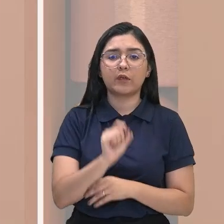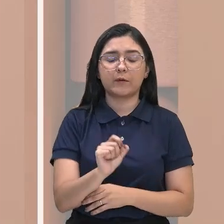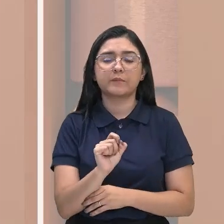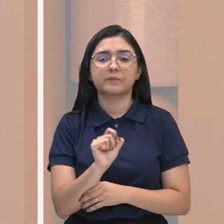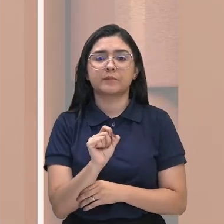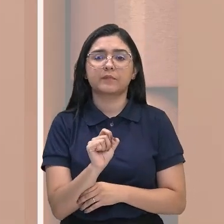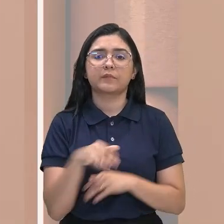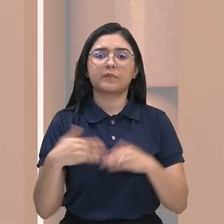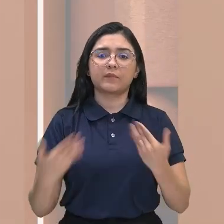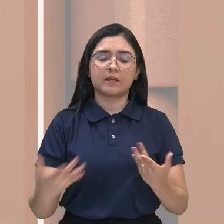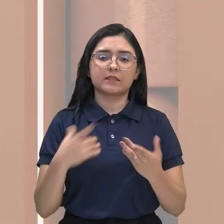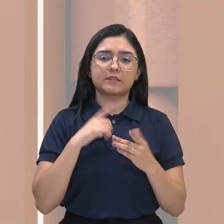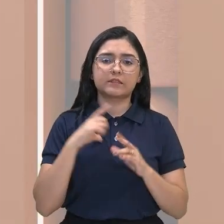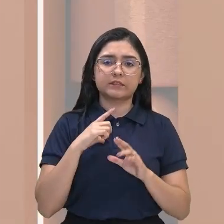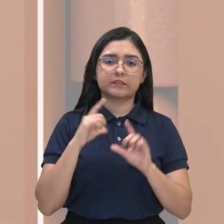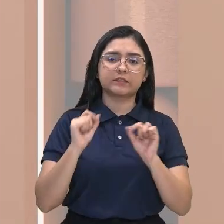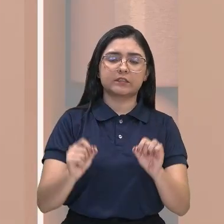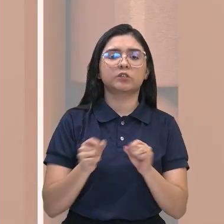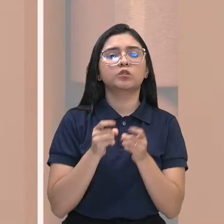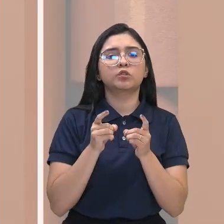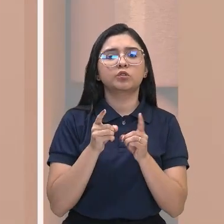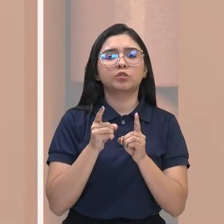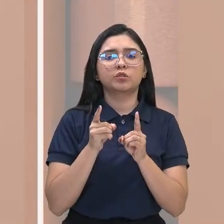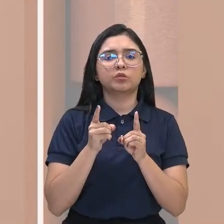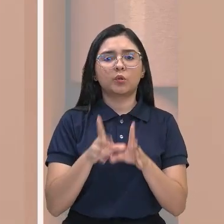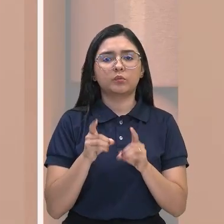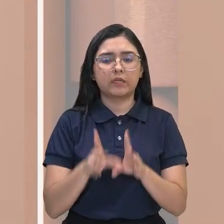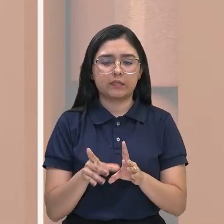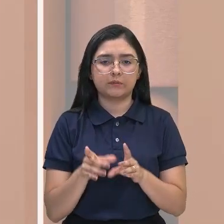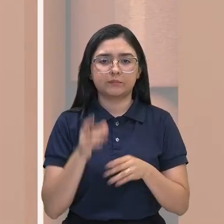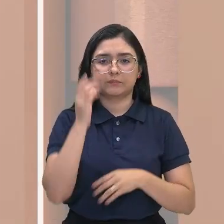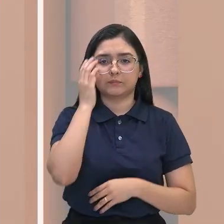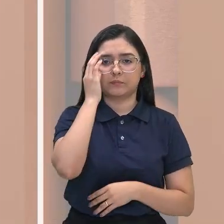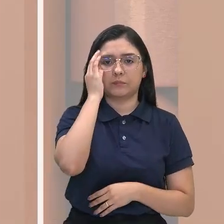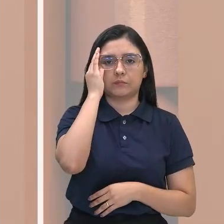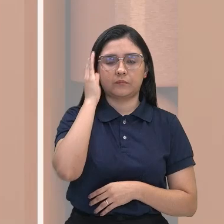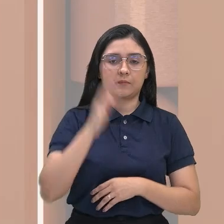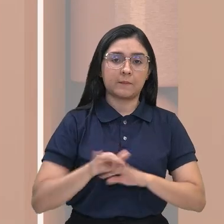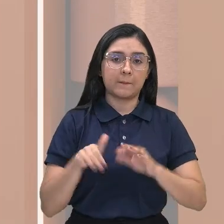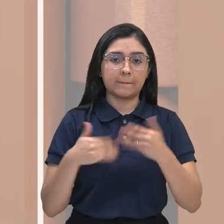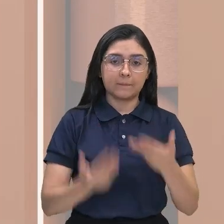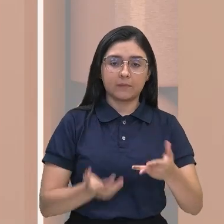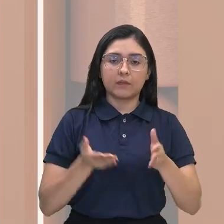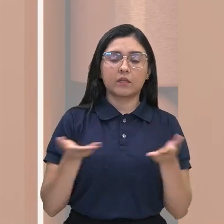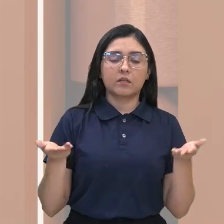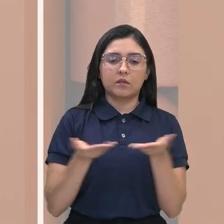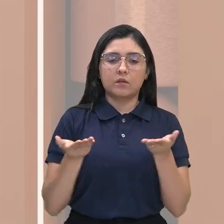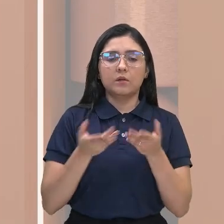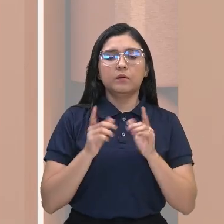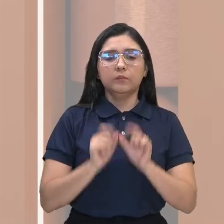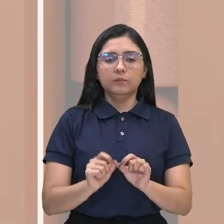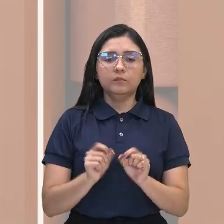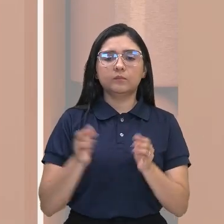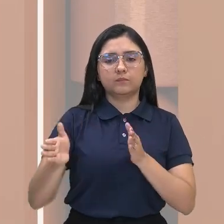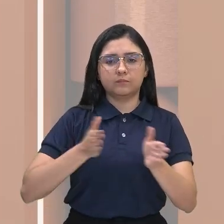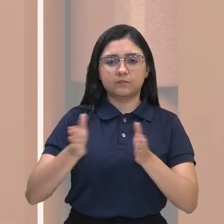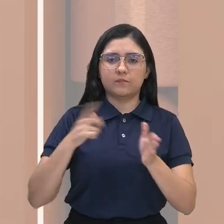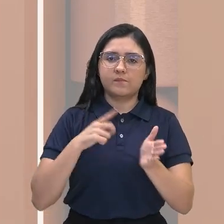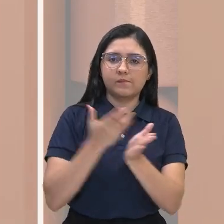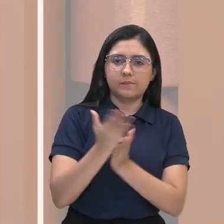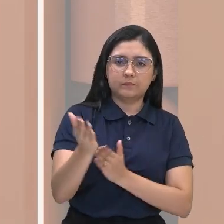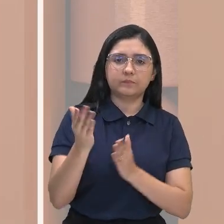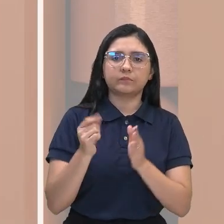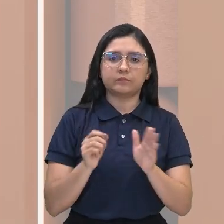novo dogma religioso, nova doutrina religiosa, por assim dizer. Então, foi nesse momento que surgiram as chamadas